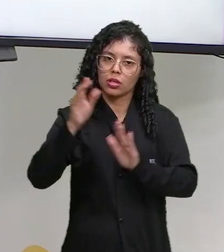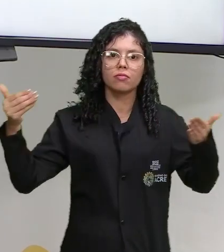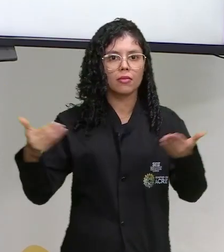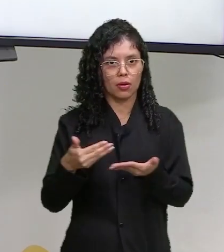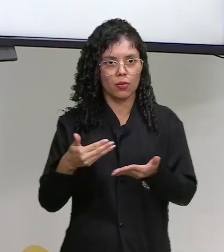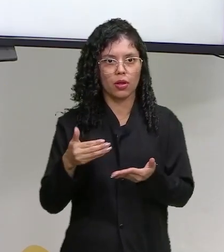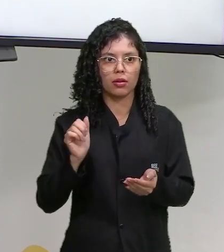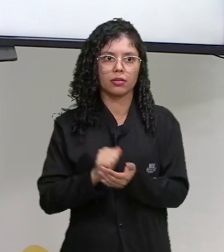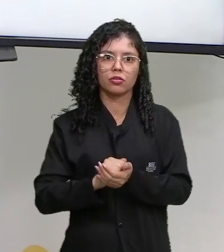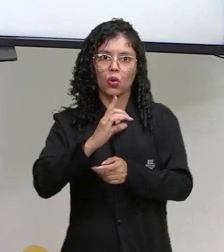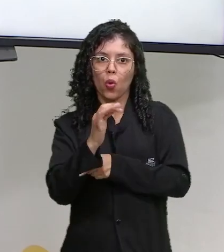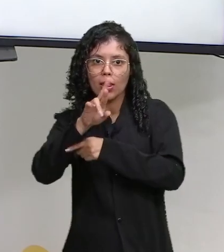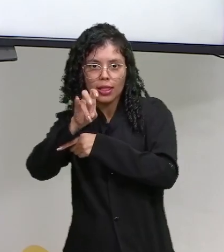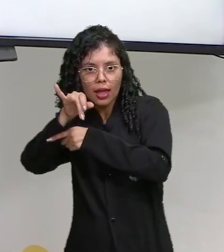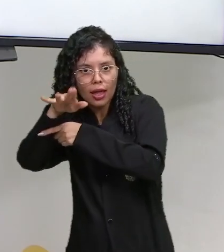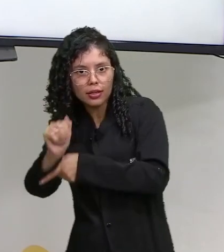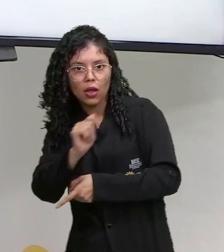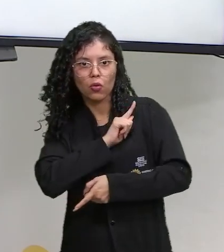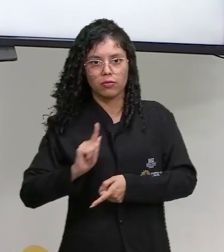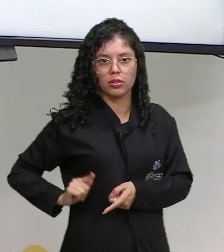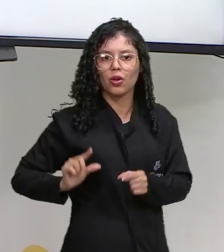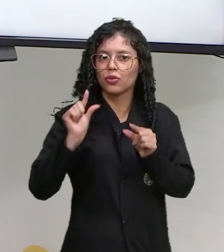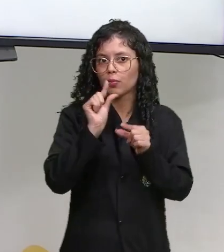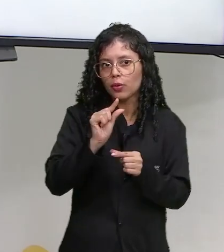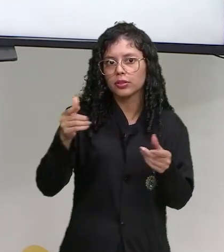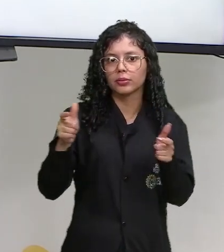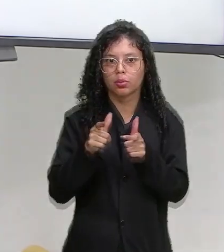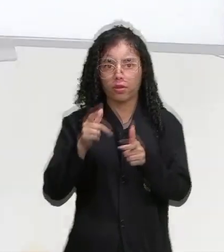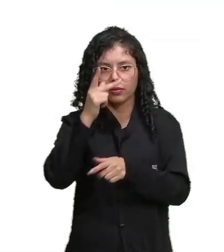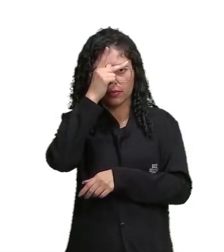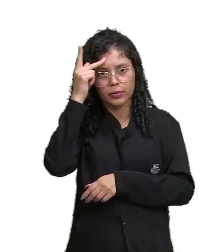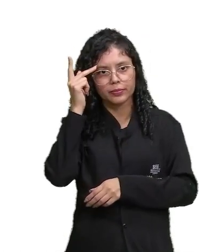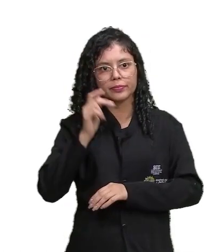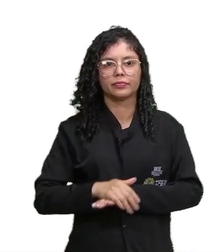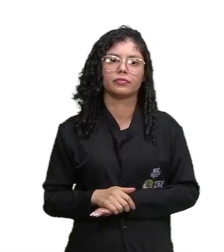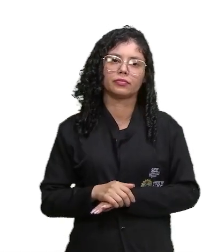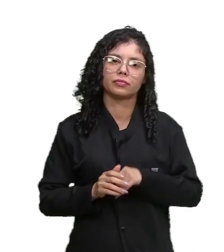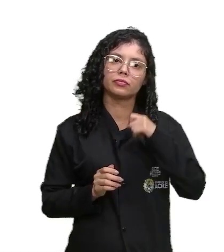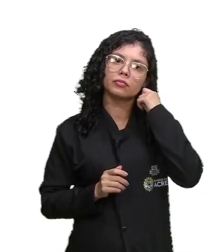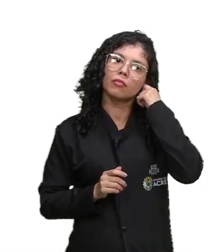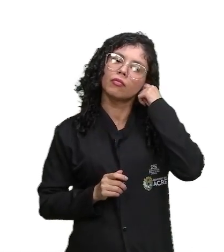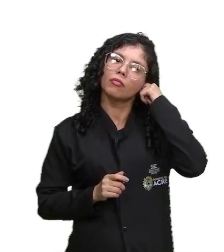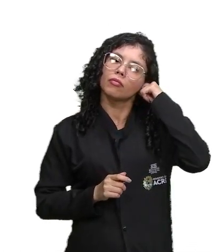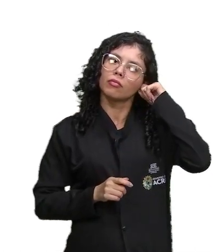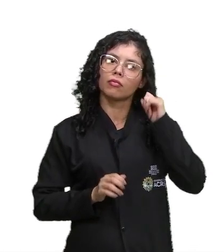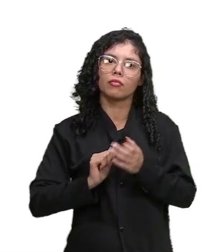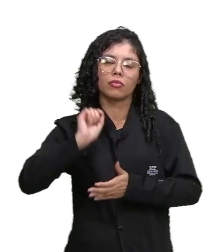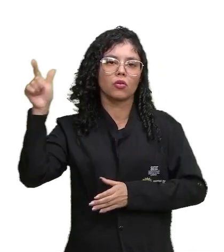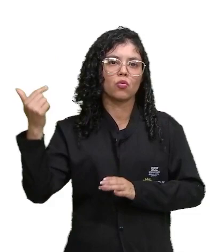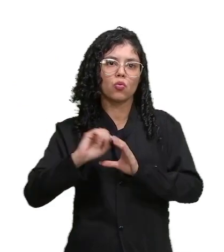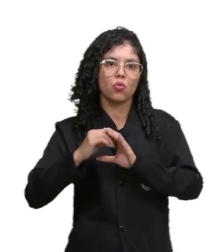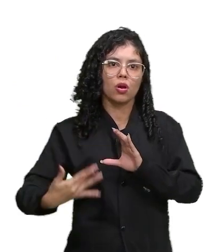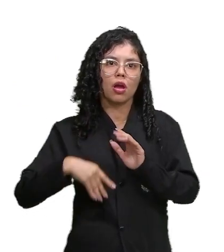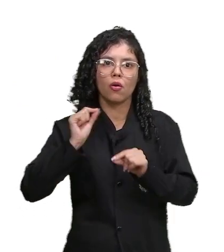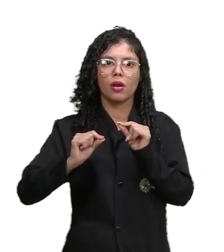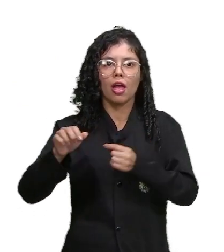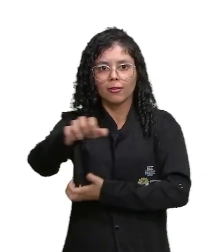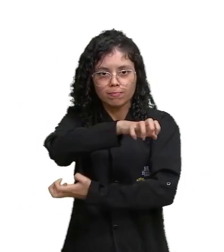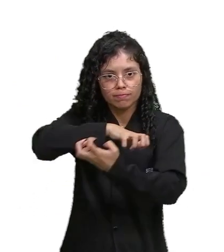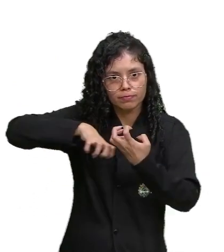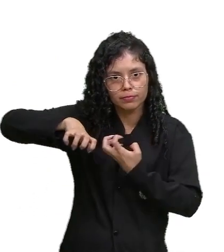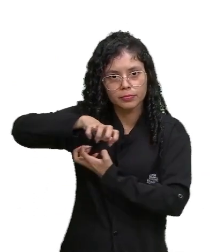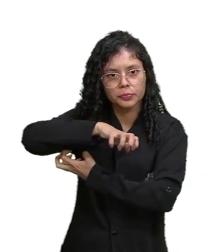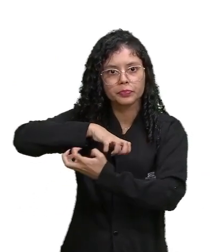de oligarquia, né, um governo de poucas pessoas. Continuando. Outra característica desse período vão ser as